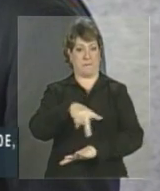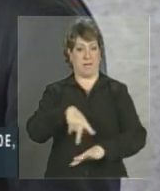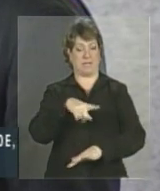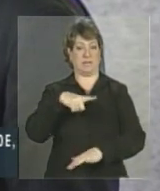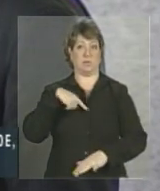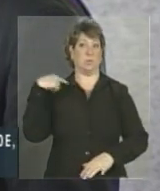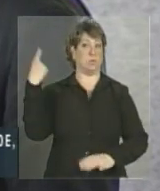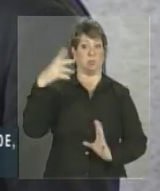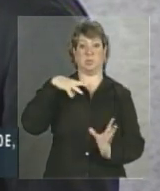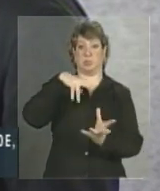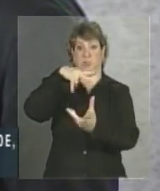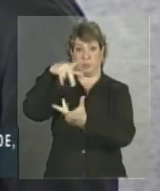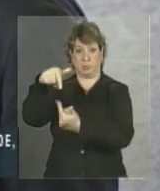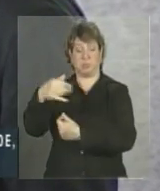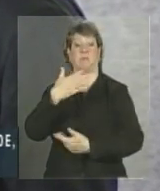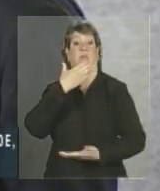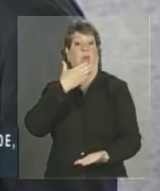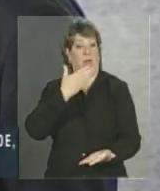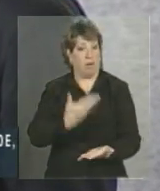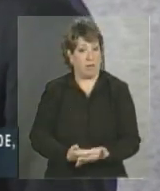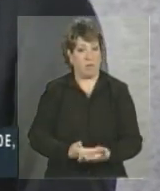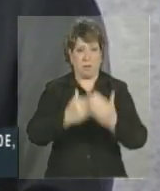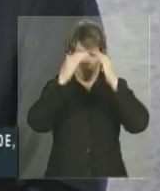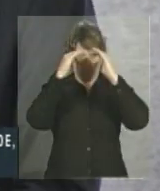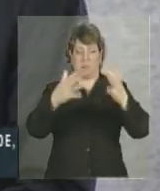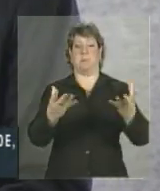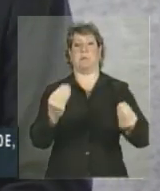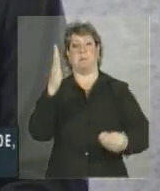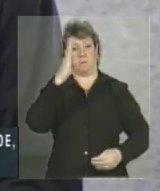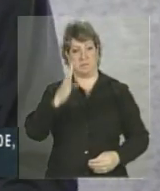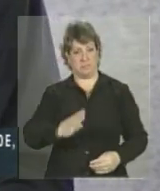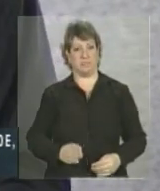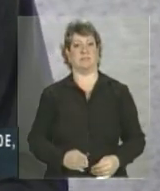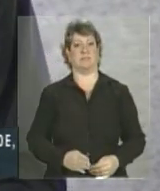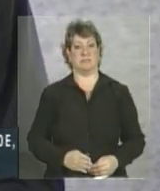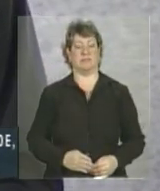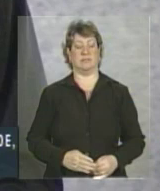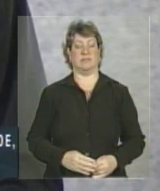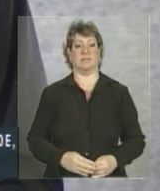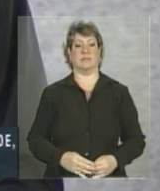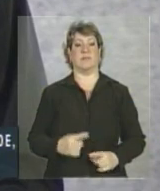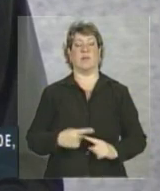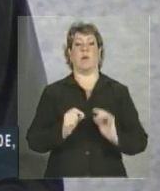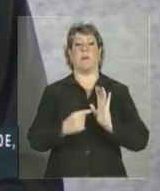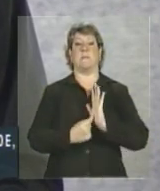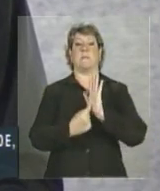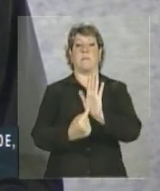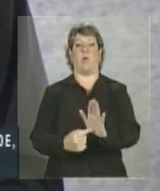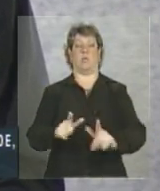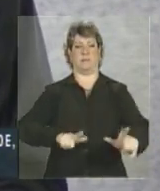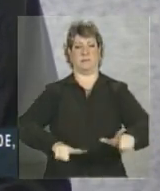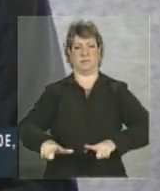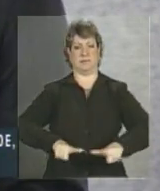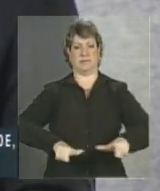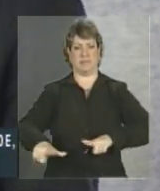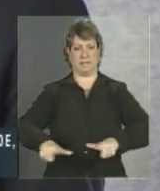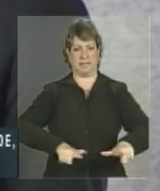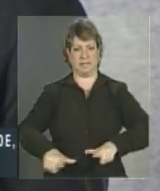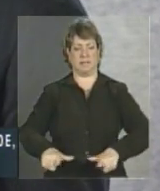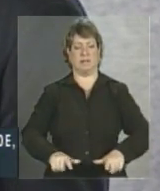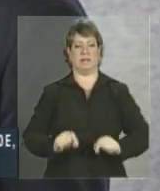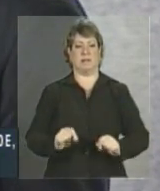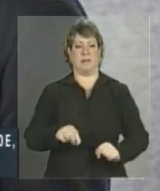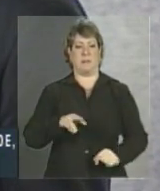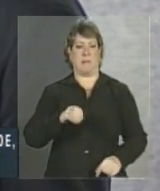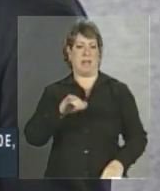só internamente, mas lá fora. A demonstração de uma gestão que trabalha